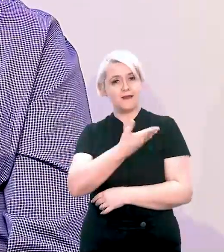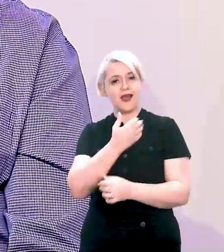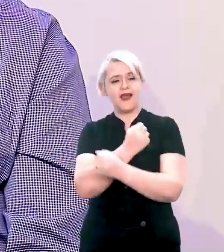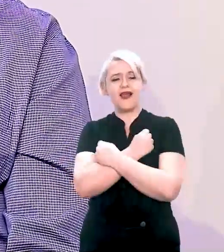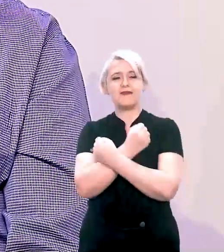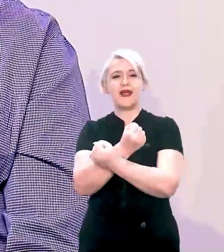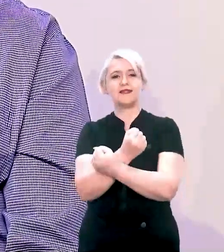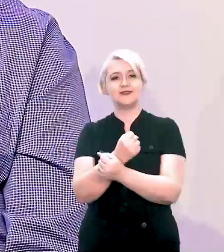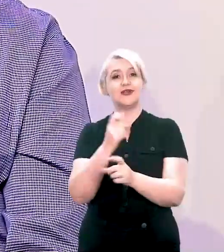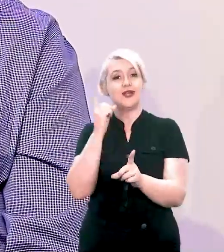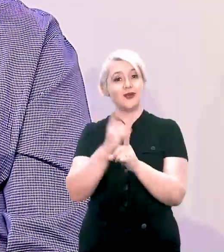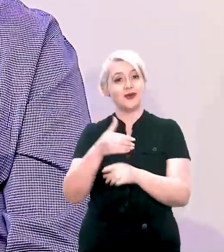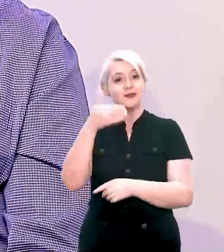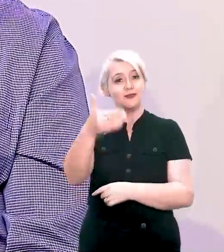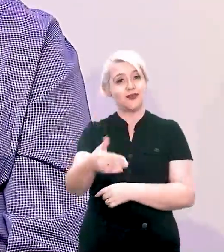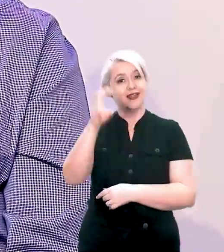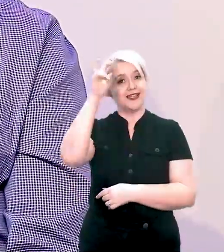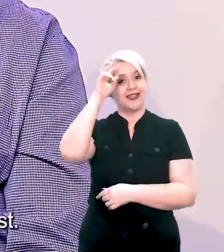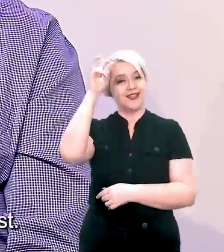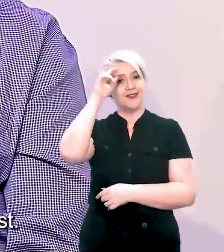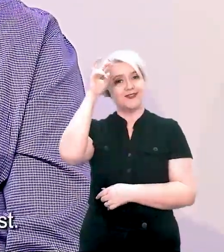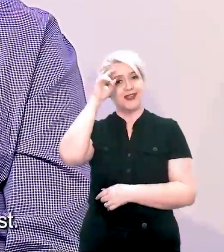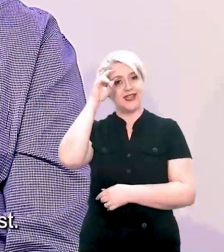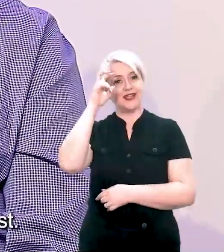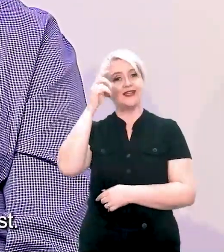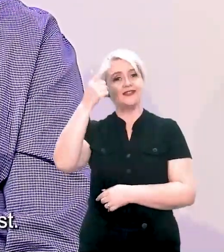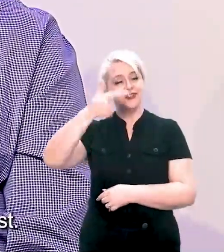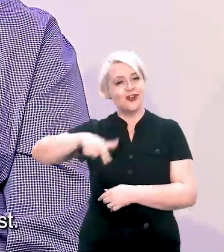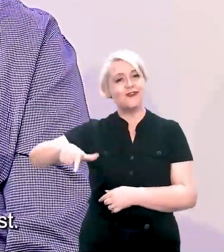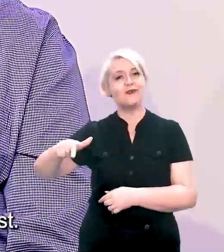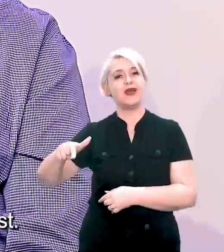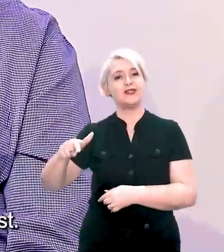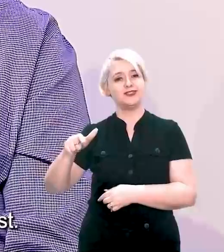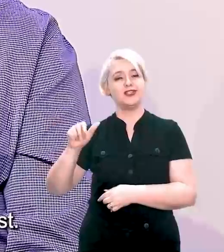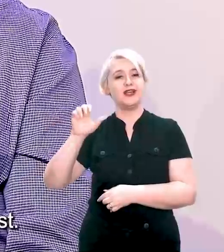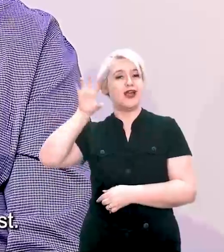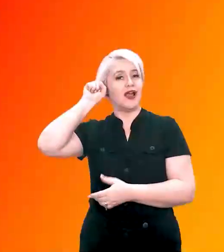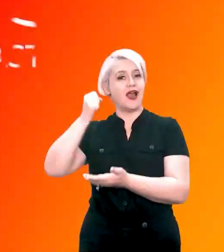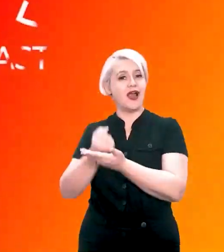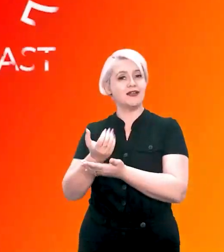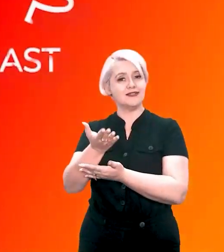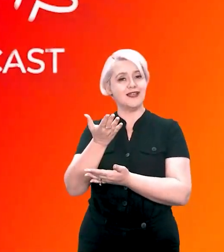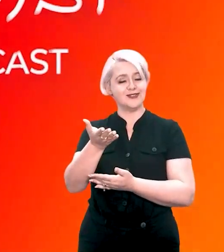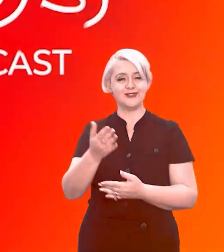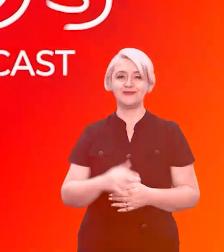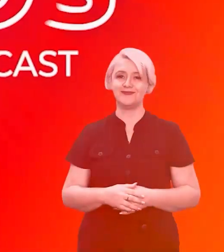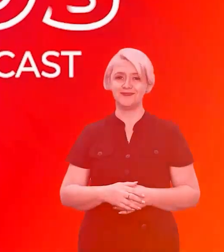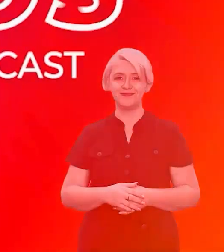abraço e até a próxima quinta-feira com mais um episódio do Acessos Podcast.